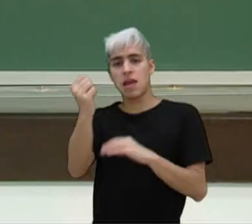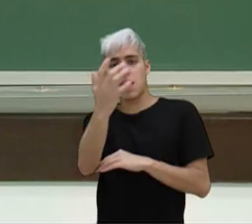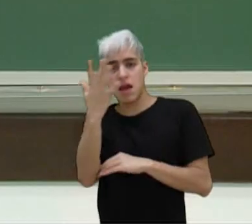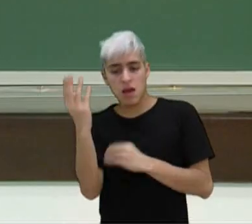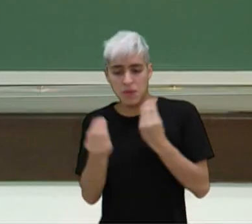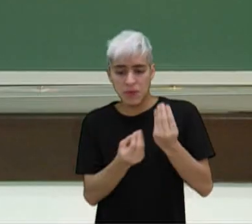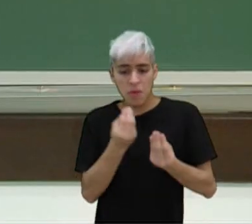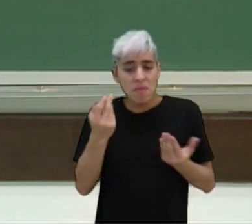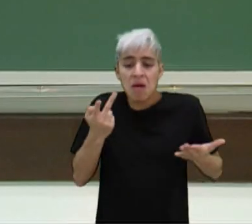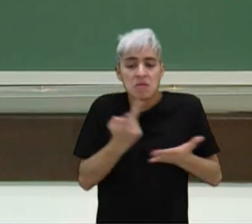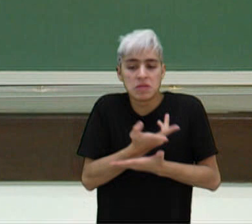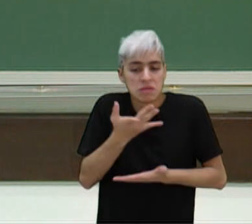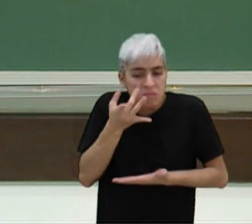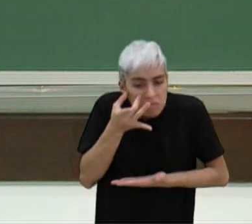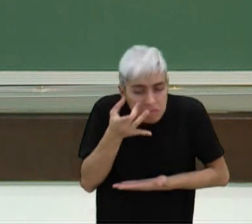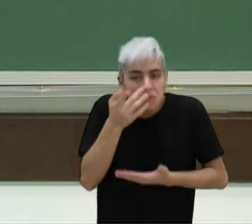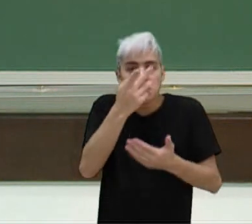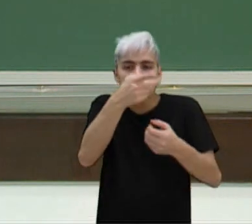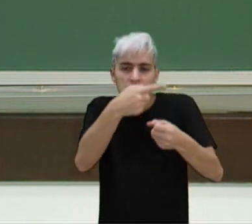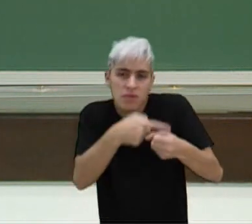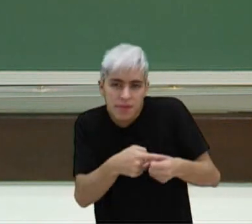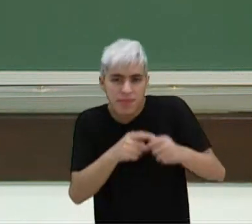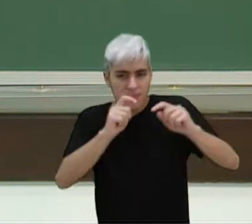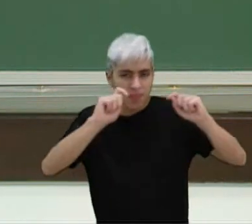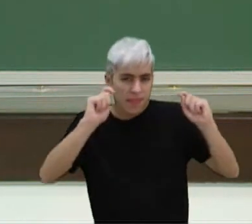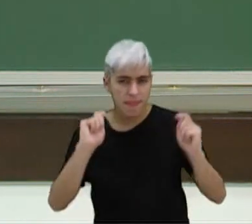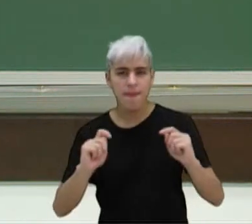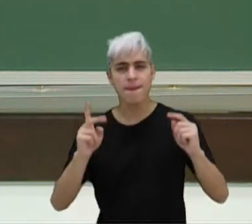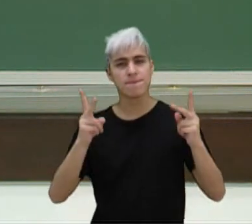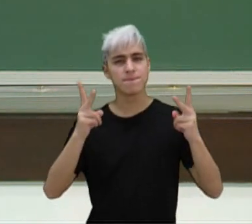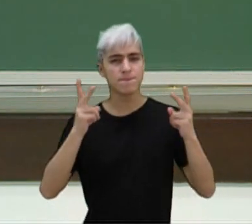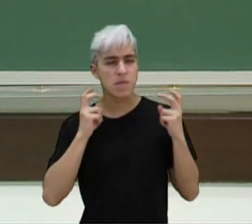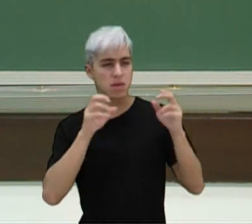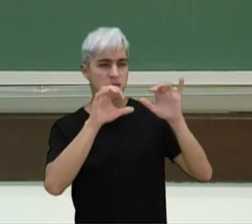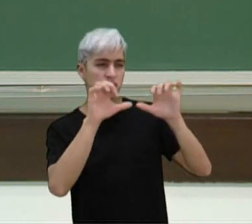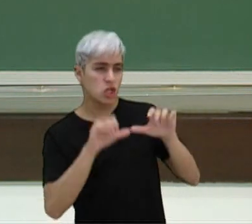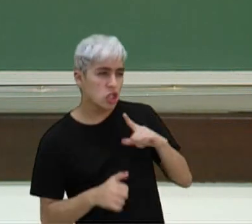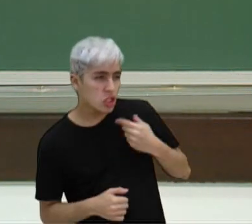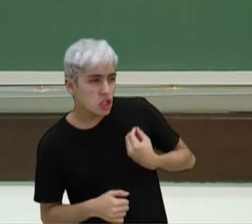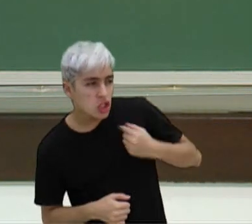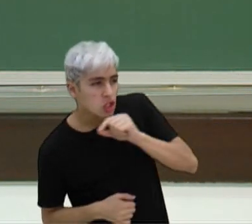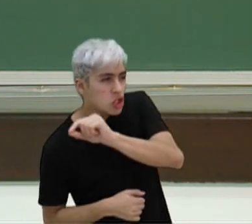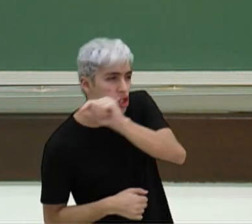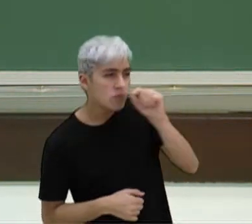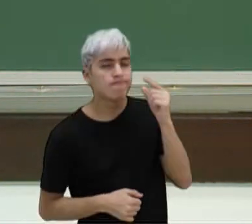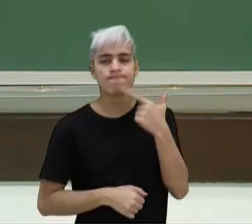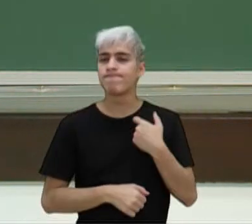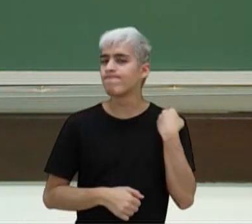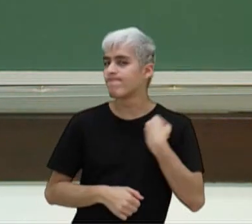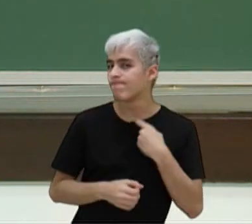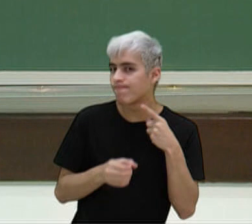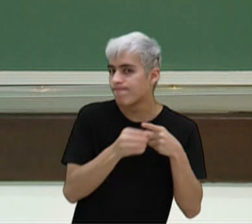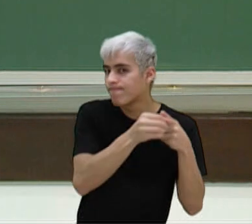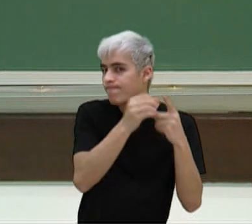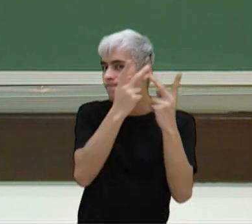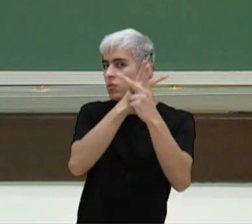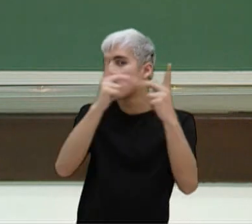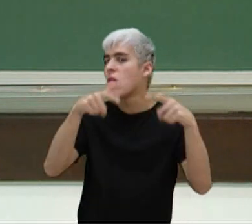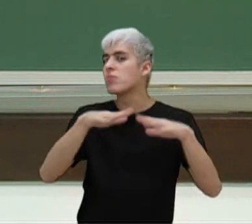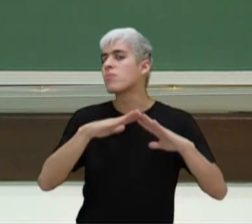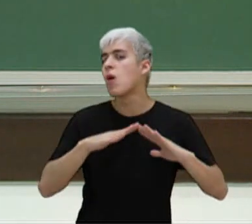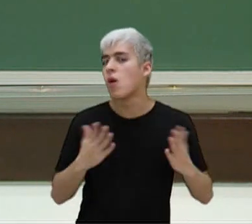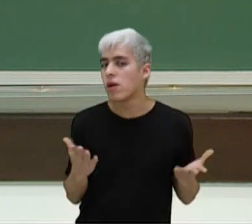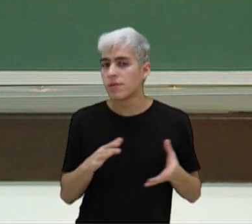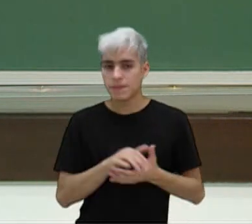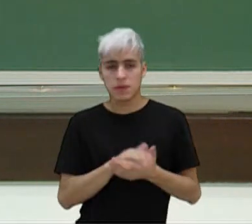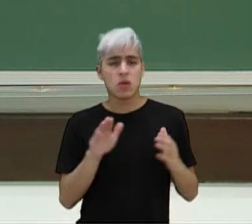ele se aplica, né, na sua cidade. Você pode perceber a infraestrutura que existe aí na sua cidade, onde você mora, né,